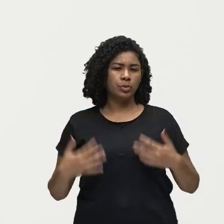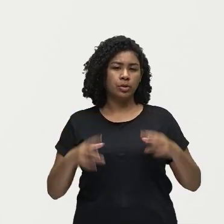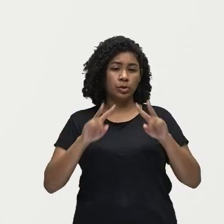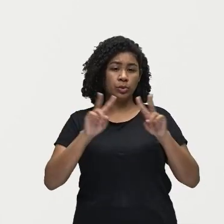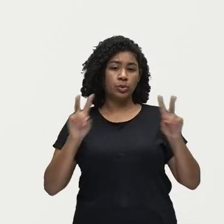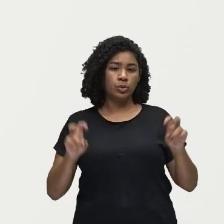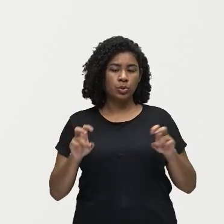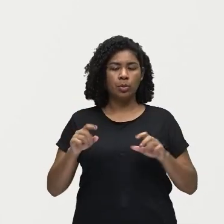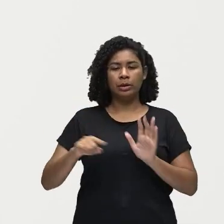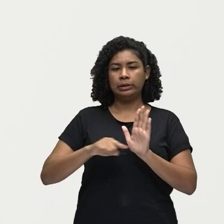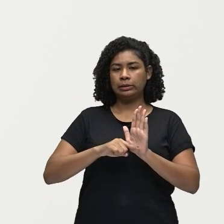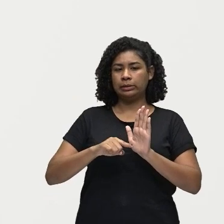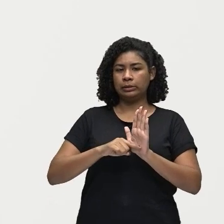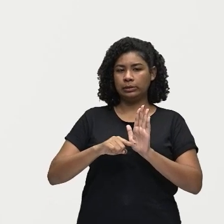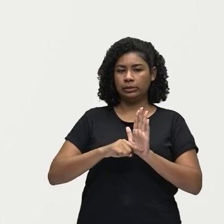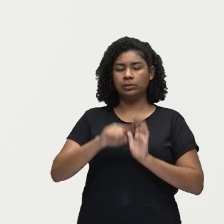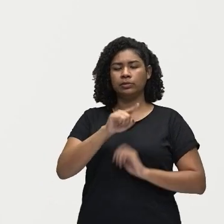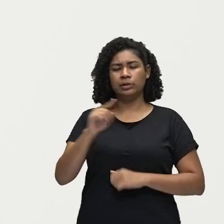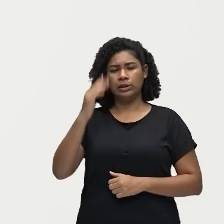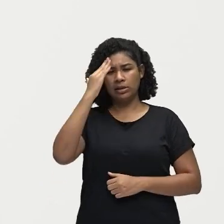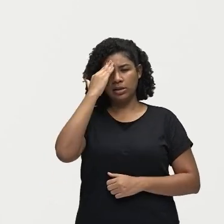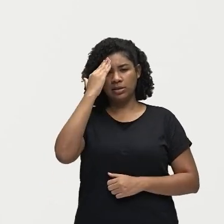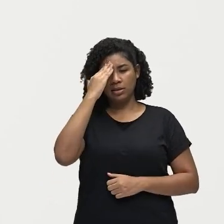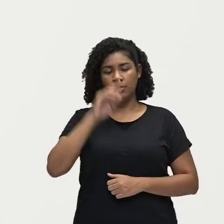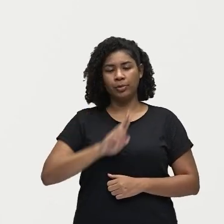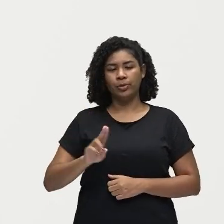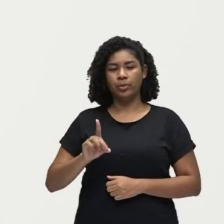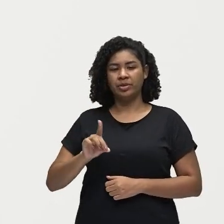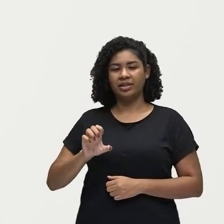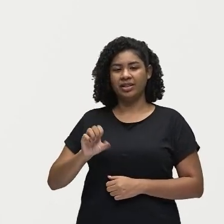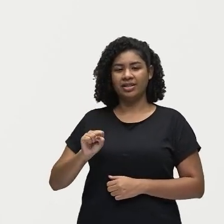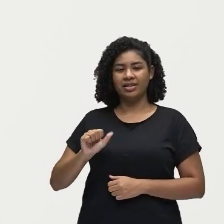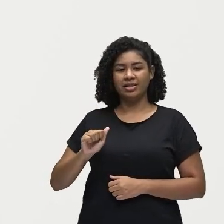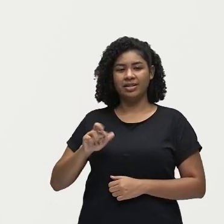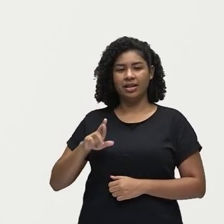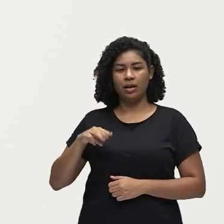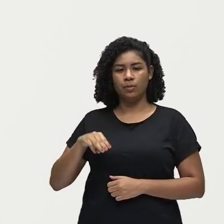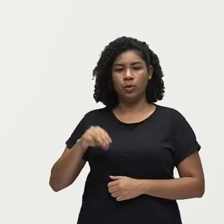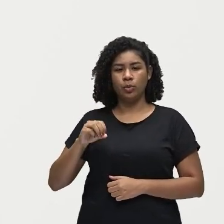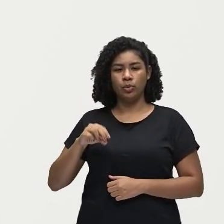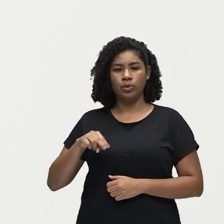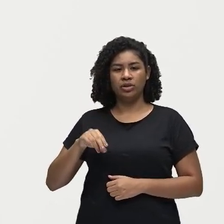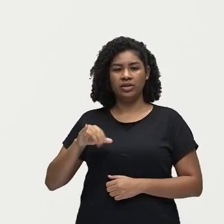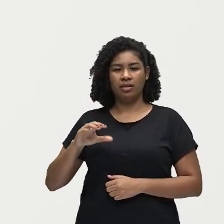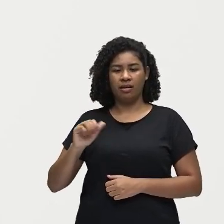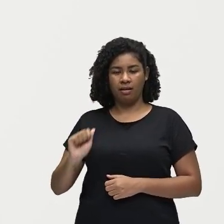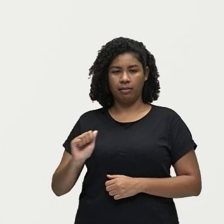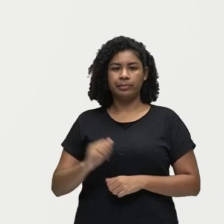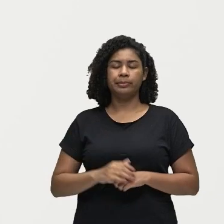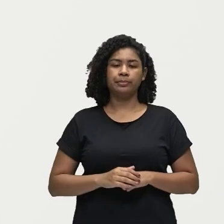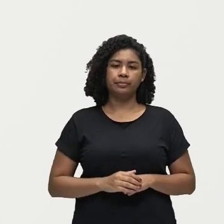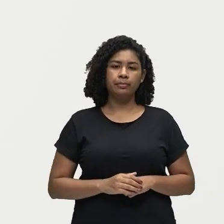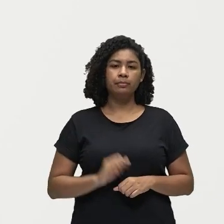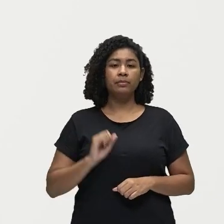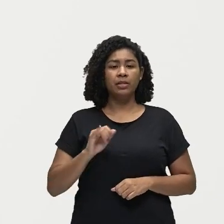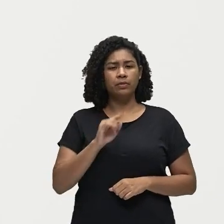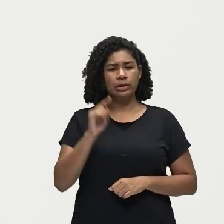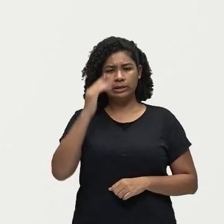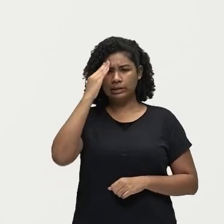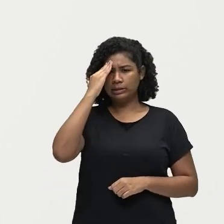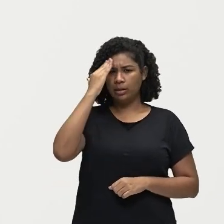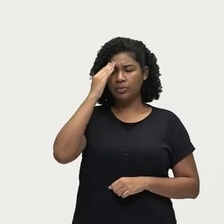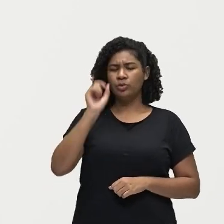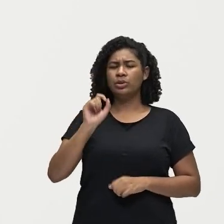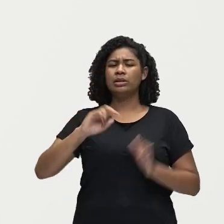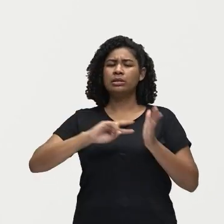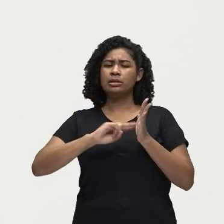negativas, você já sabe que está falando de desarmônicas. Sabendo aí o que é uma